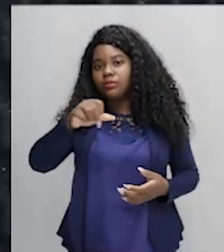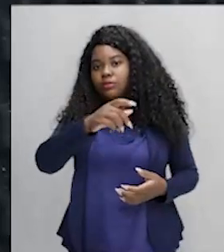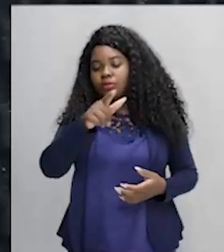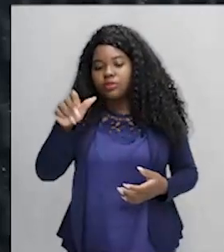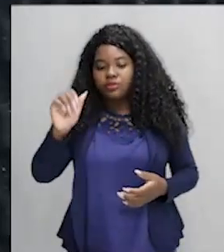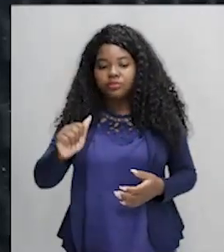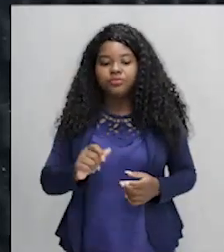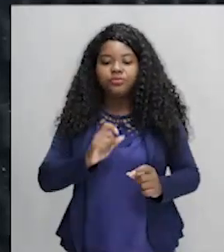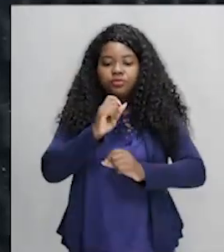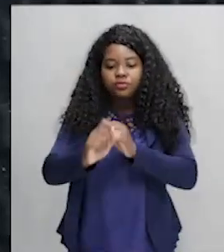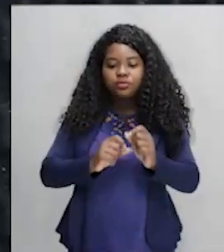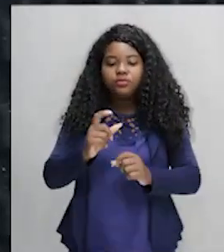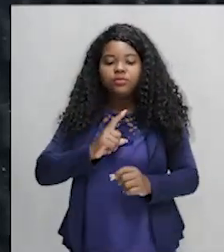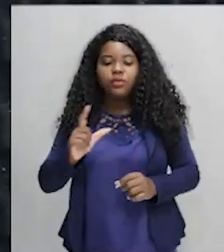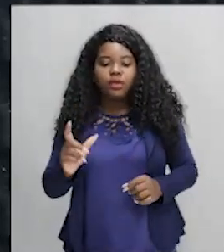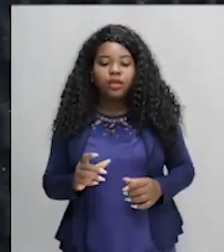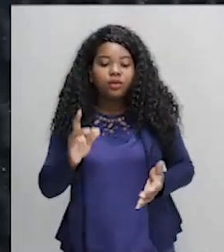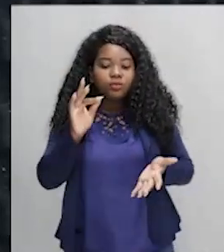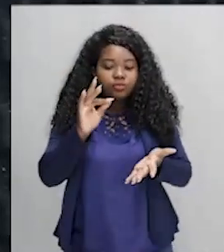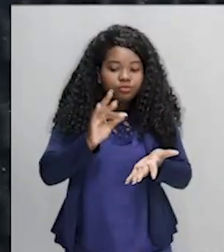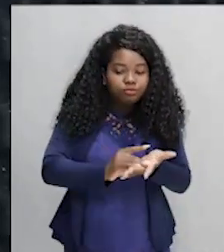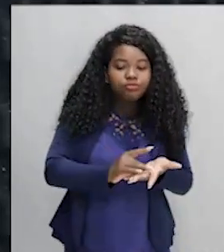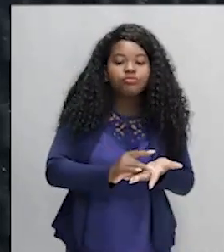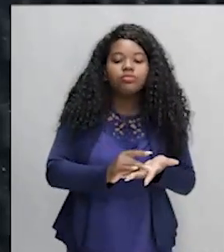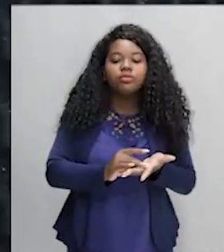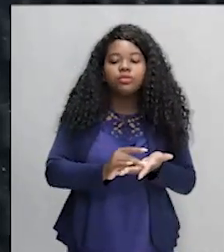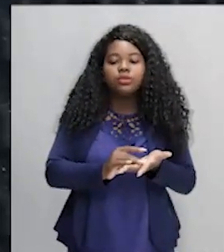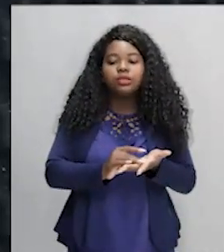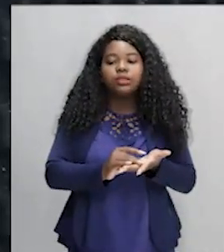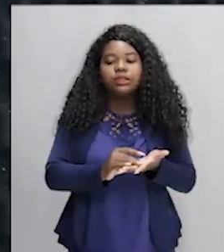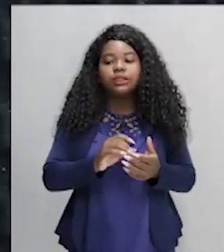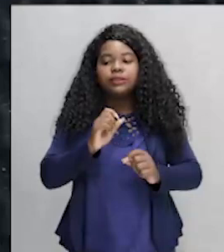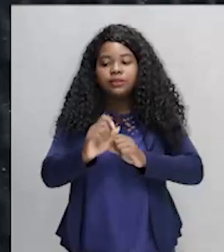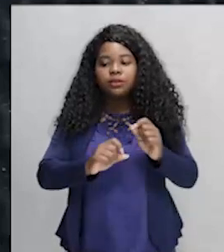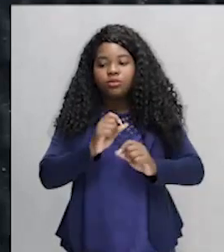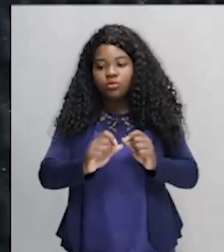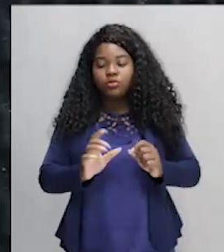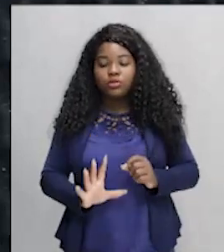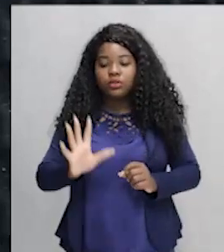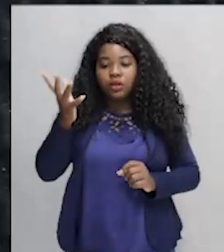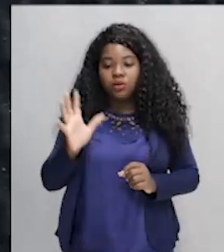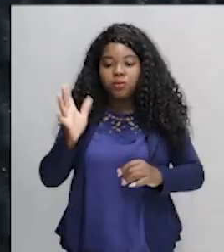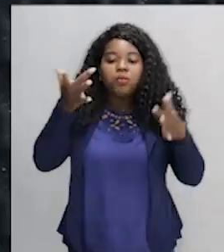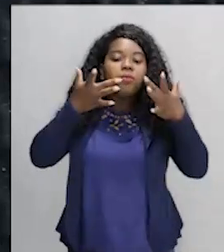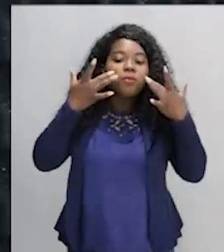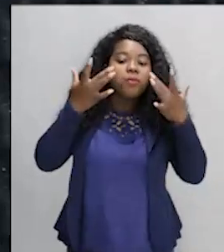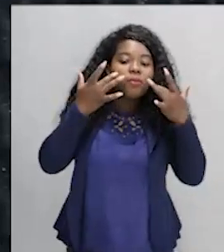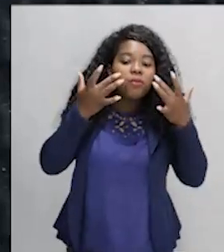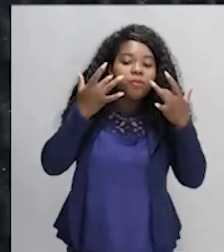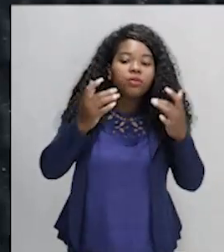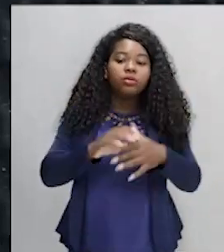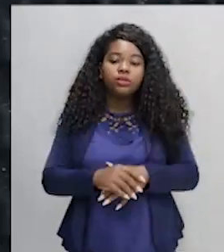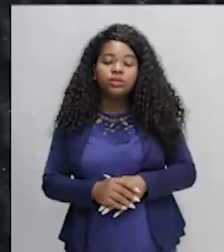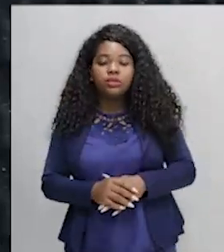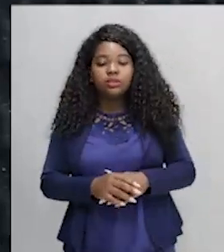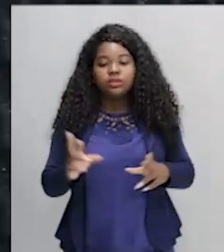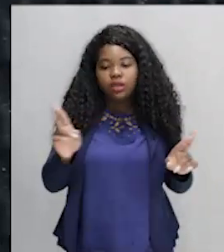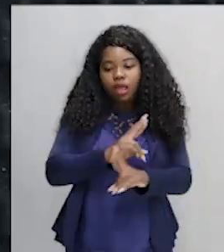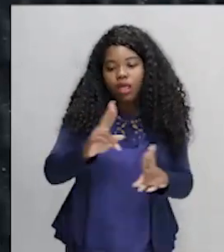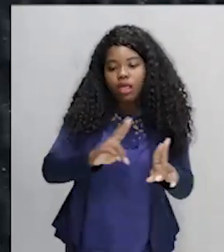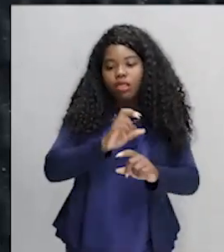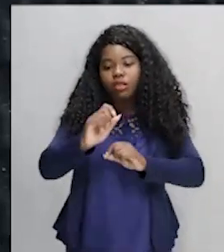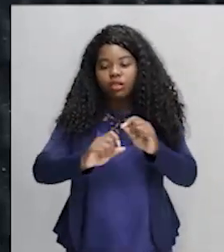que existe de fato. Então as manifestações teatrais, elas estão muito ligadas às manifestações cerimoniais, às